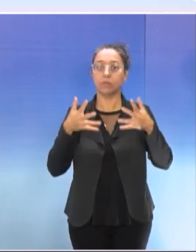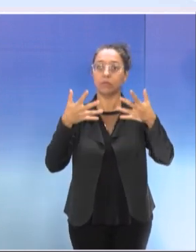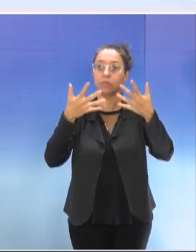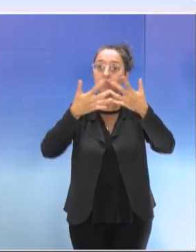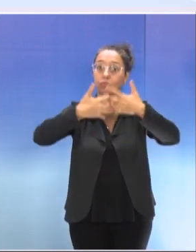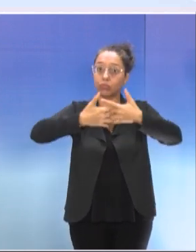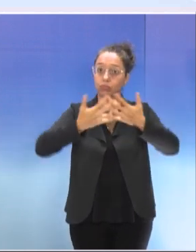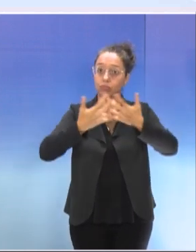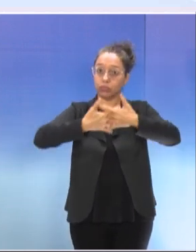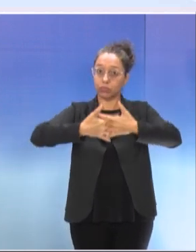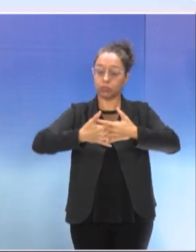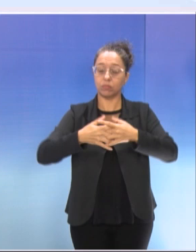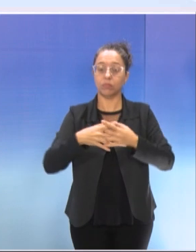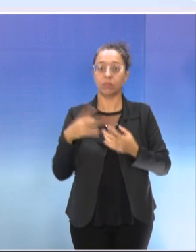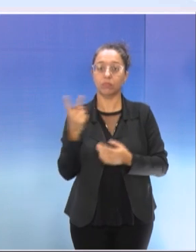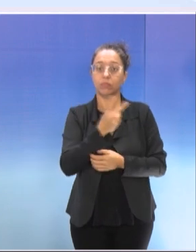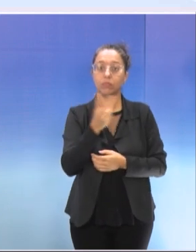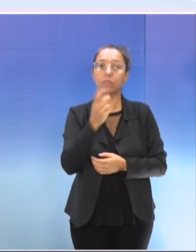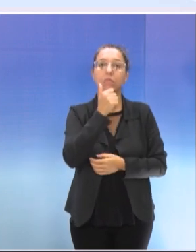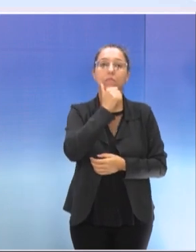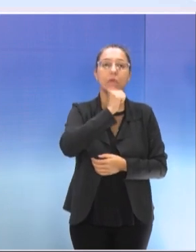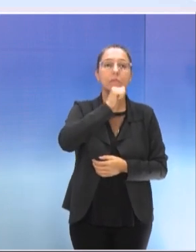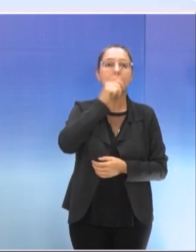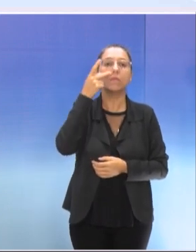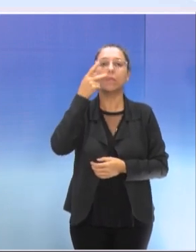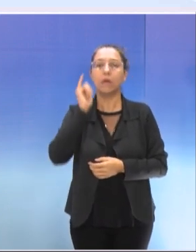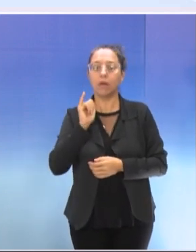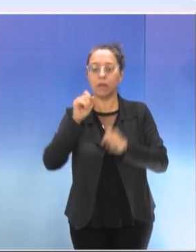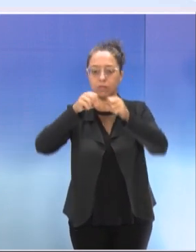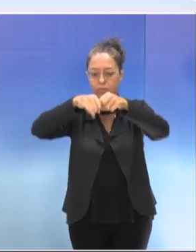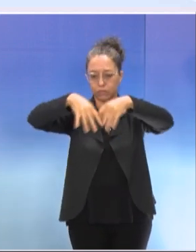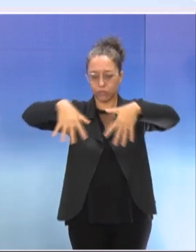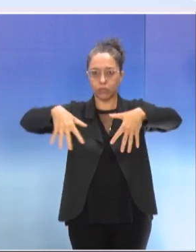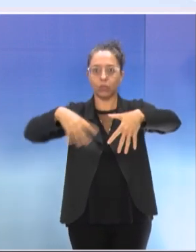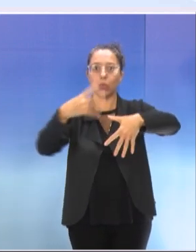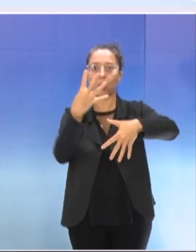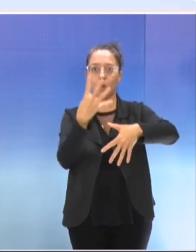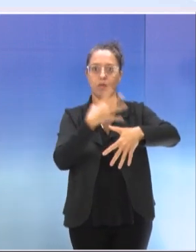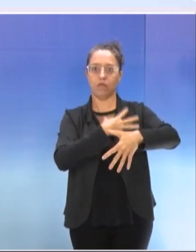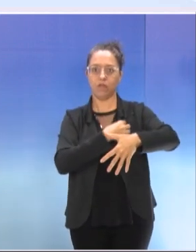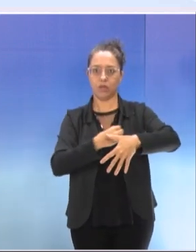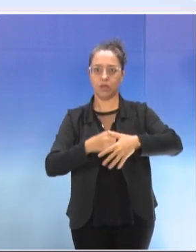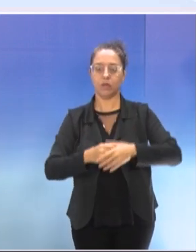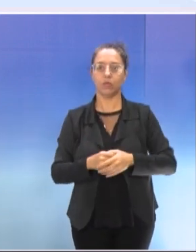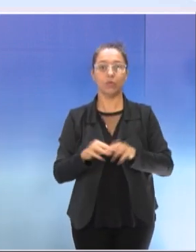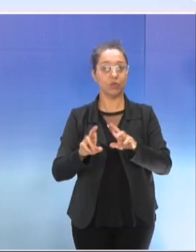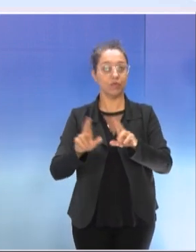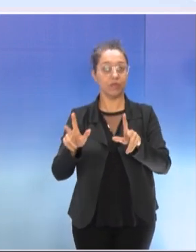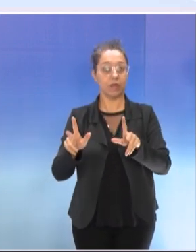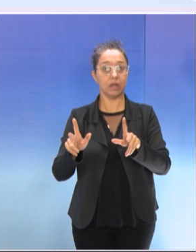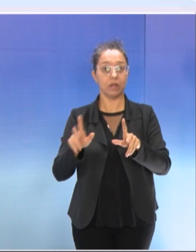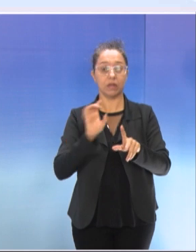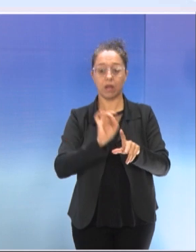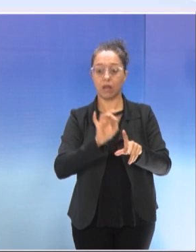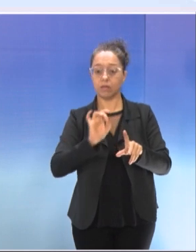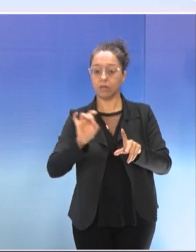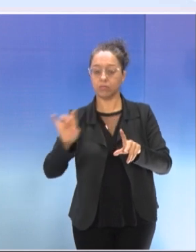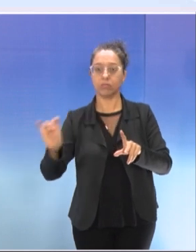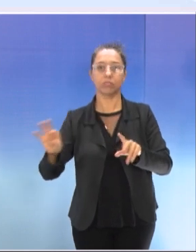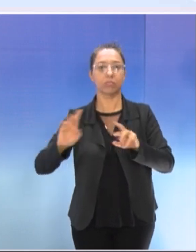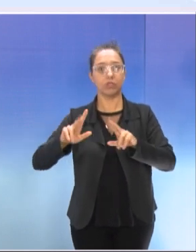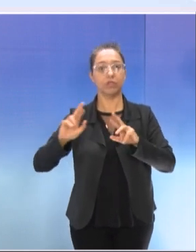desse pai com essa mãe geraram 4 filhos, certo? Diferentes, filhos diferentes. Por